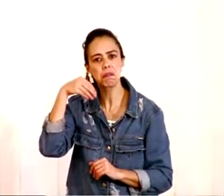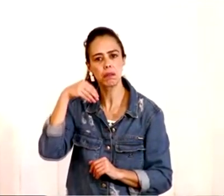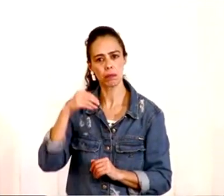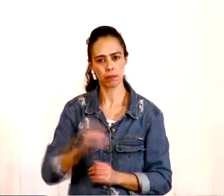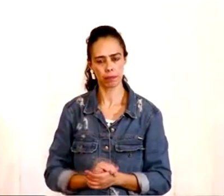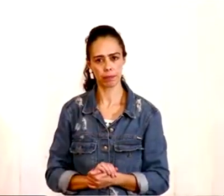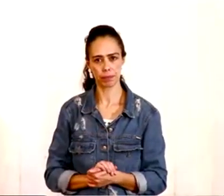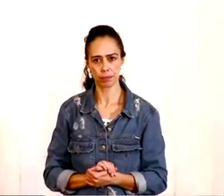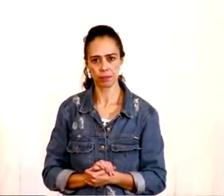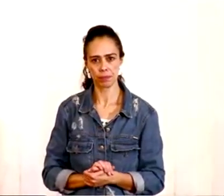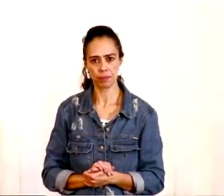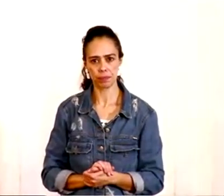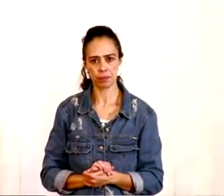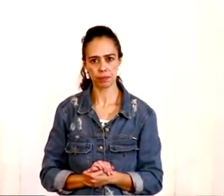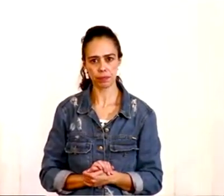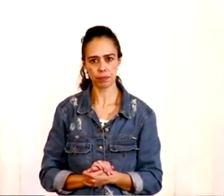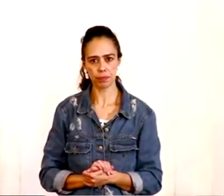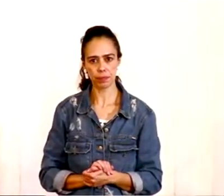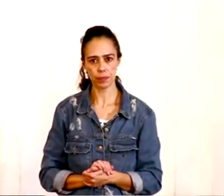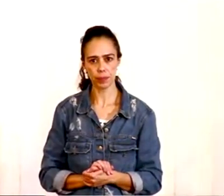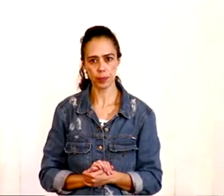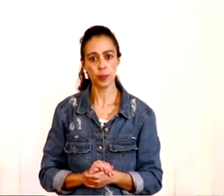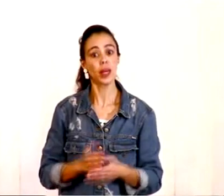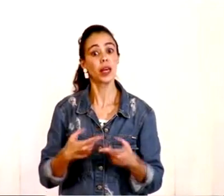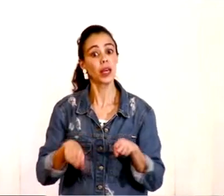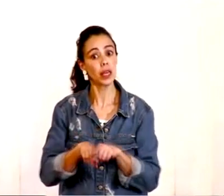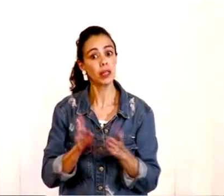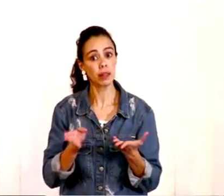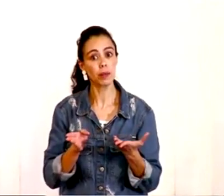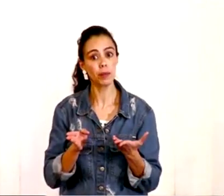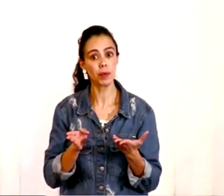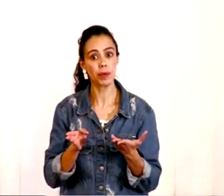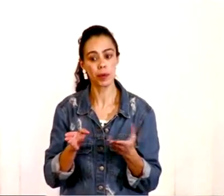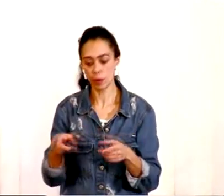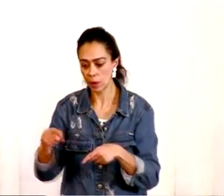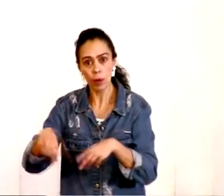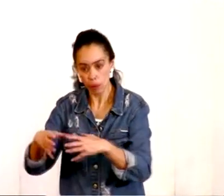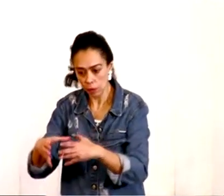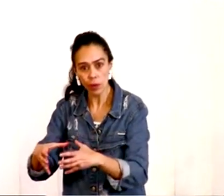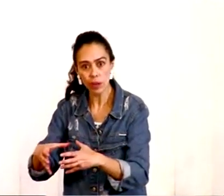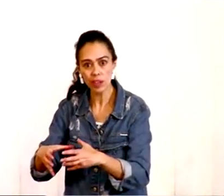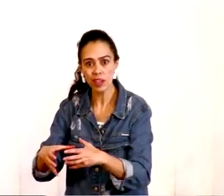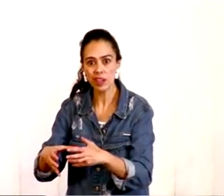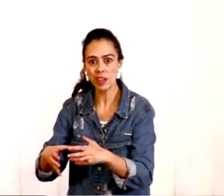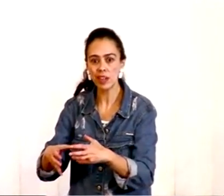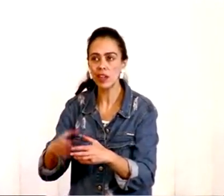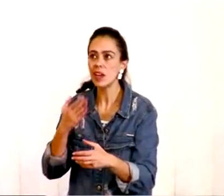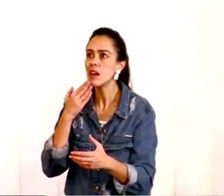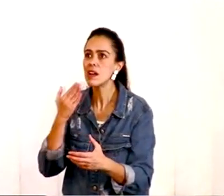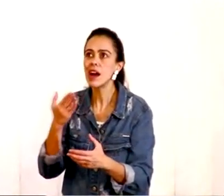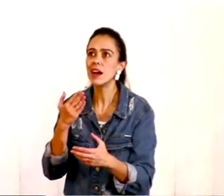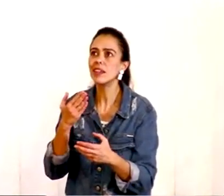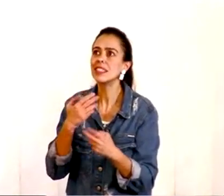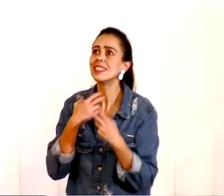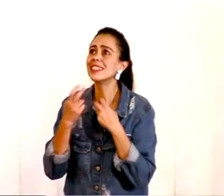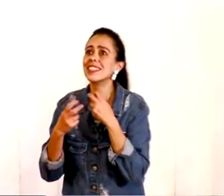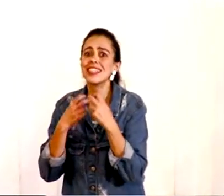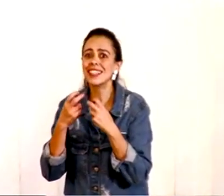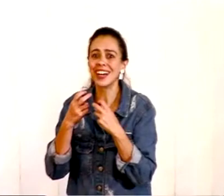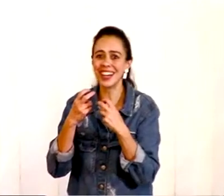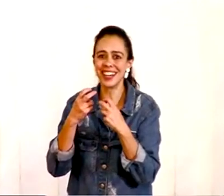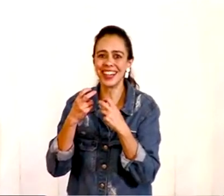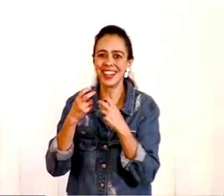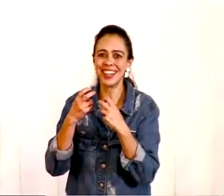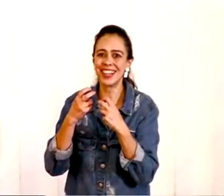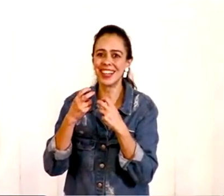Daí, diz o texto, se começou a invocar o nome do Senhor. Sidney Greidanos, um comentarista, vai nos